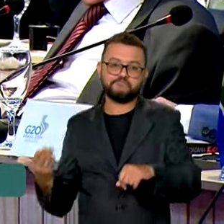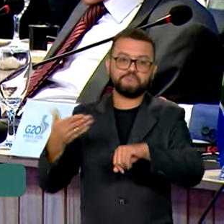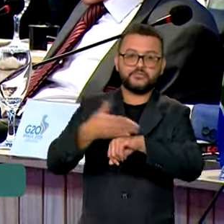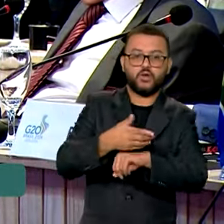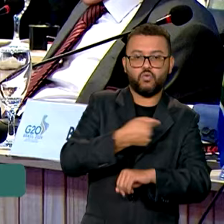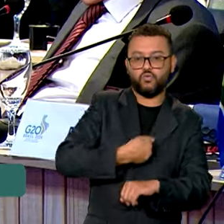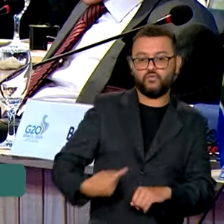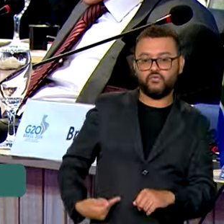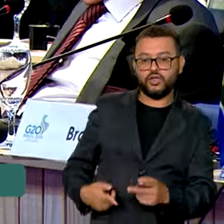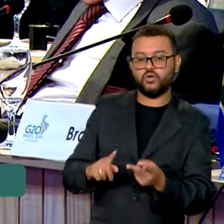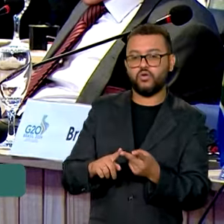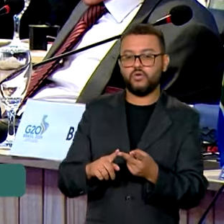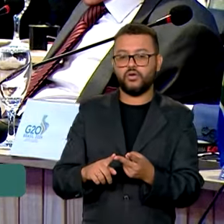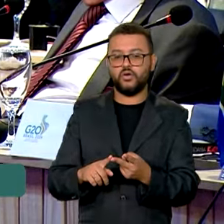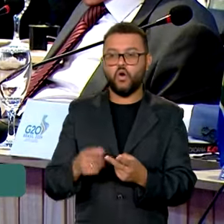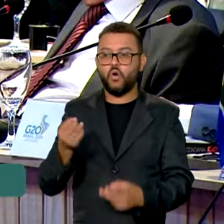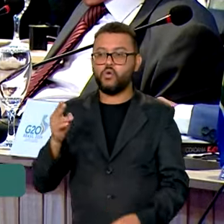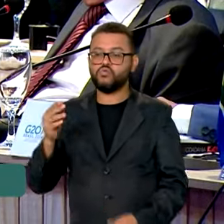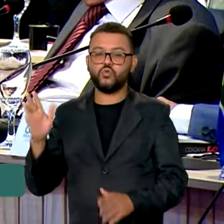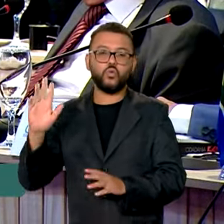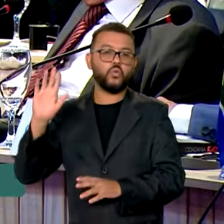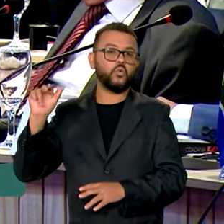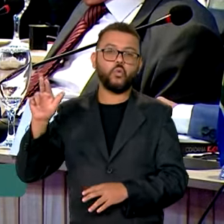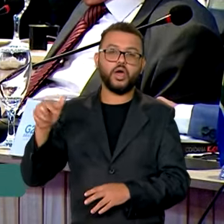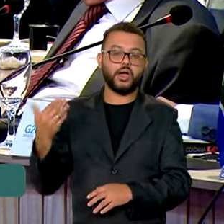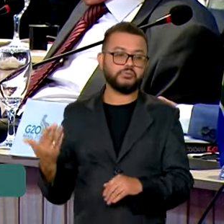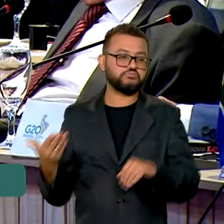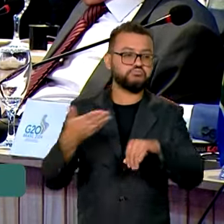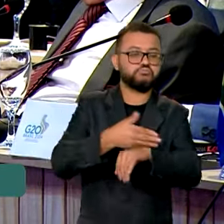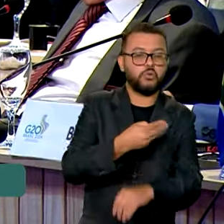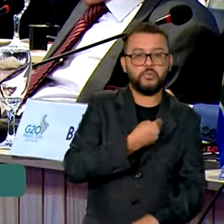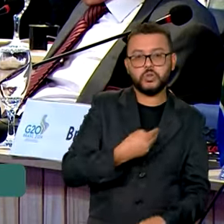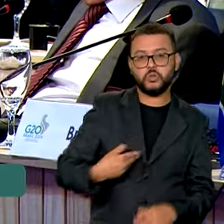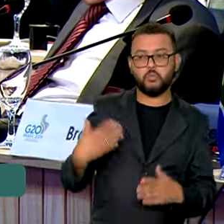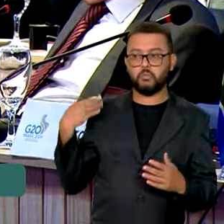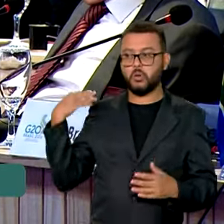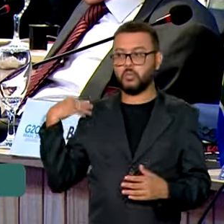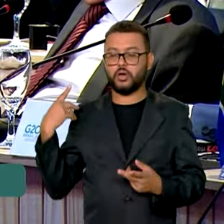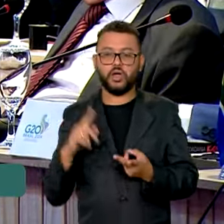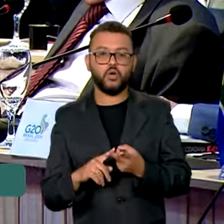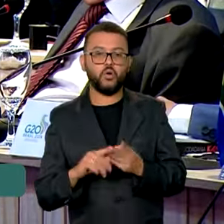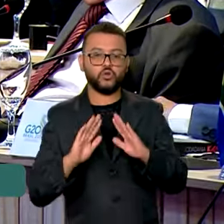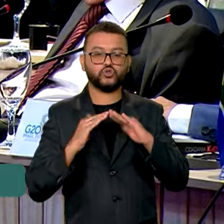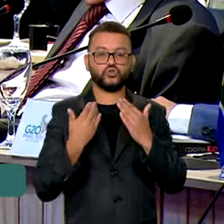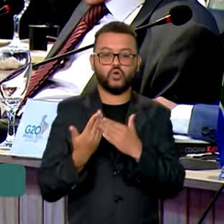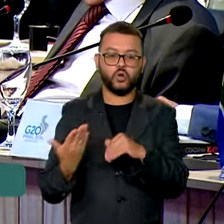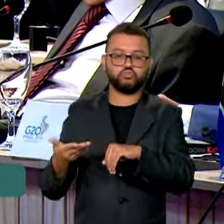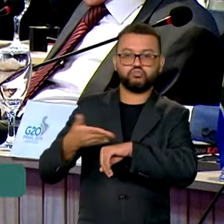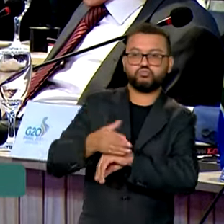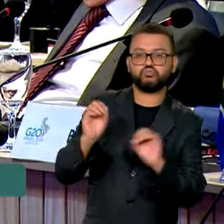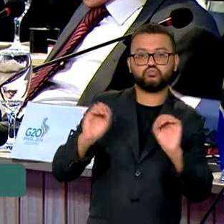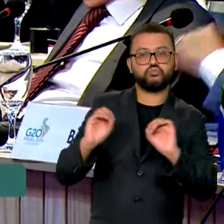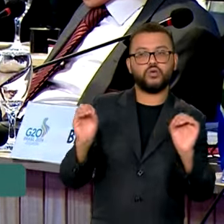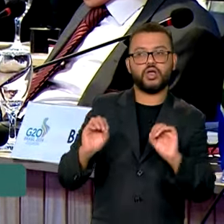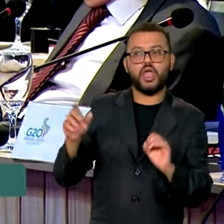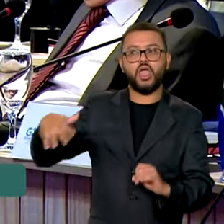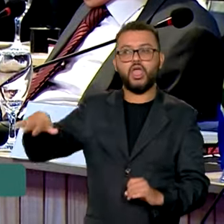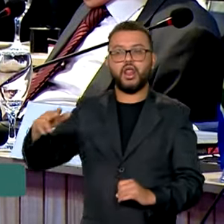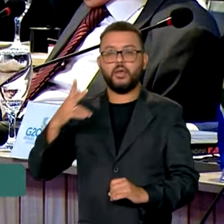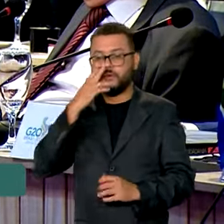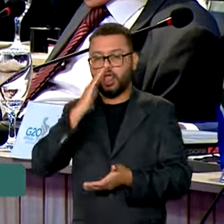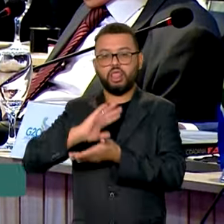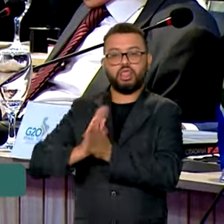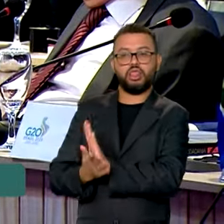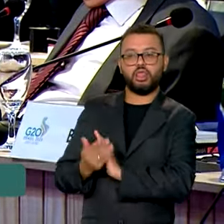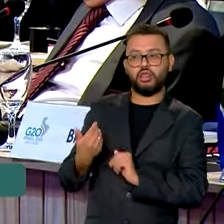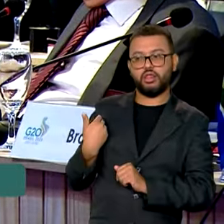aqueles que não conseguem chegar perto de ministros, aqueles que não conseguem chegar numa escola, aqueles que são vítimas de